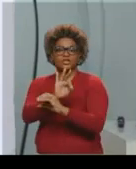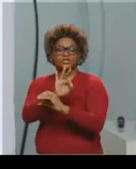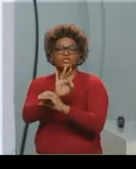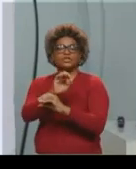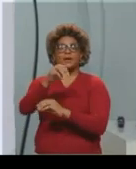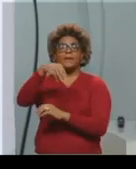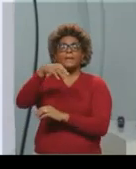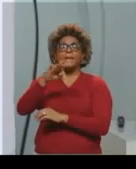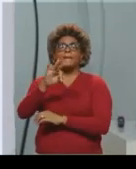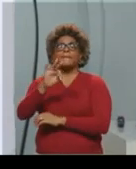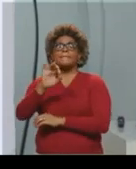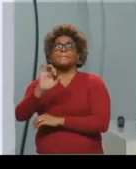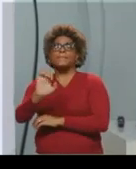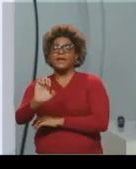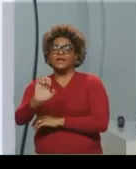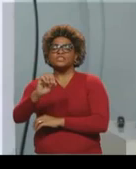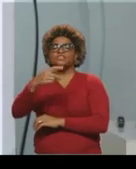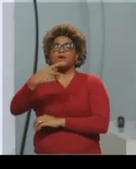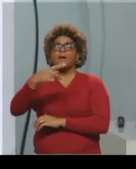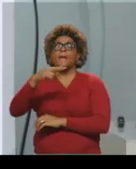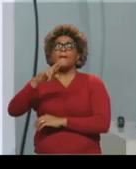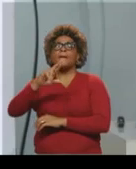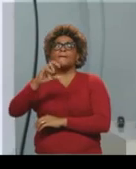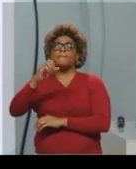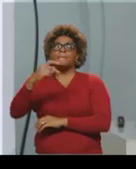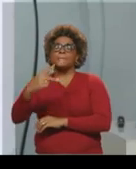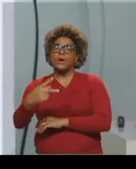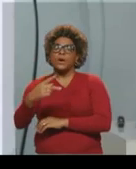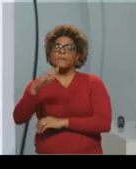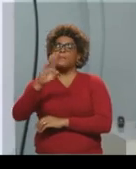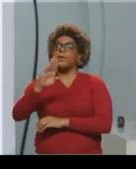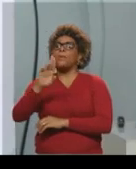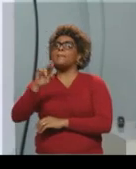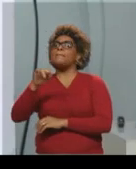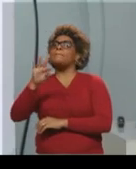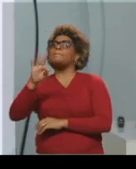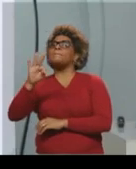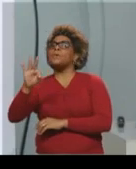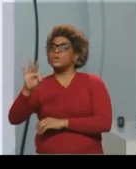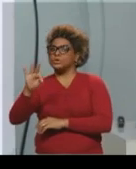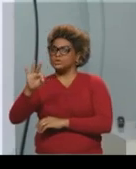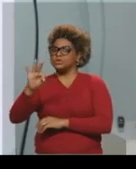2-eno quer dizer que no carbono 2 tem uma dupla ligação.